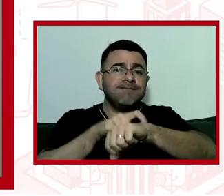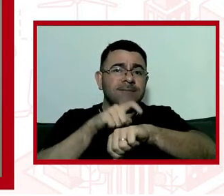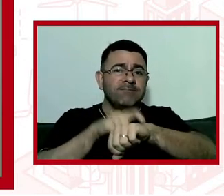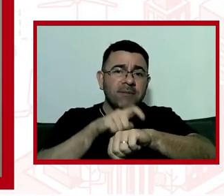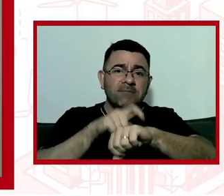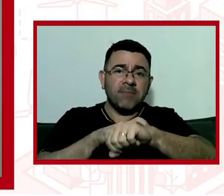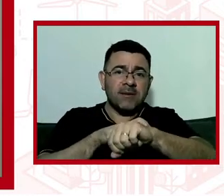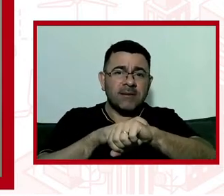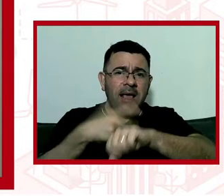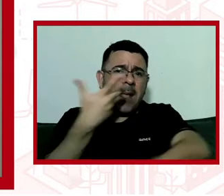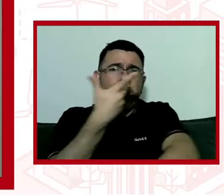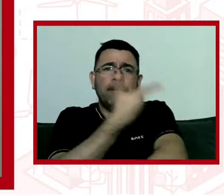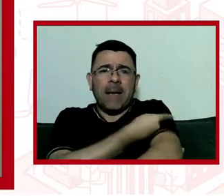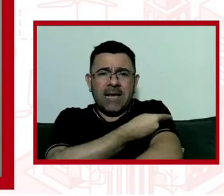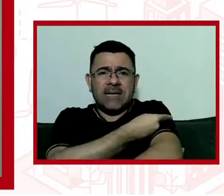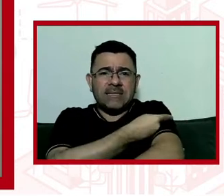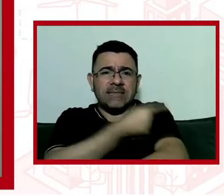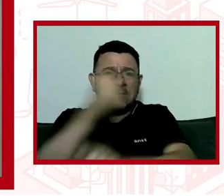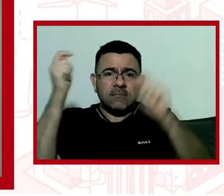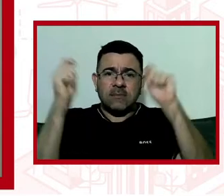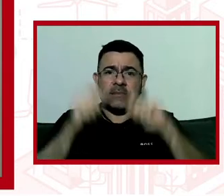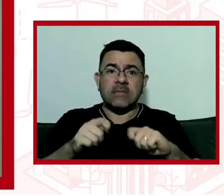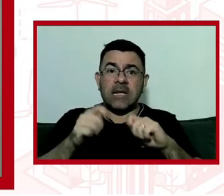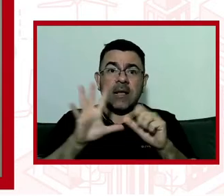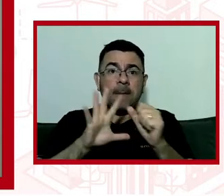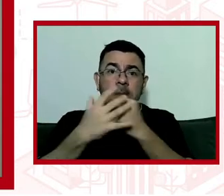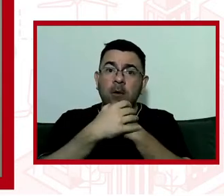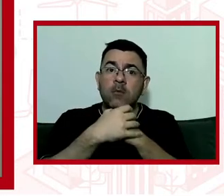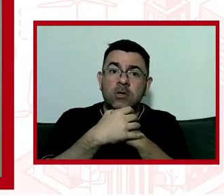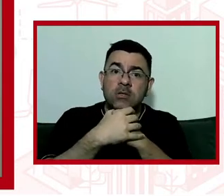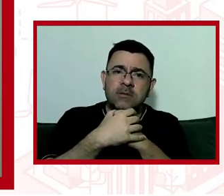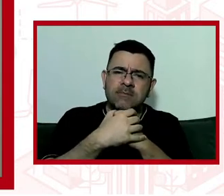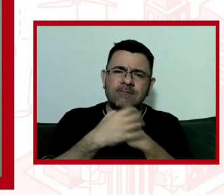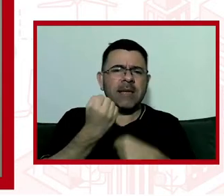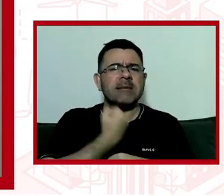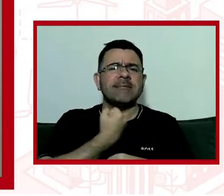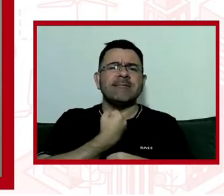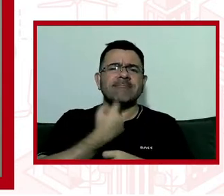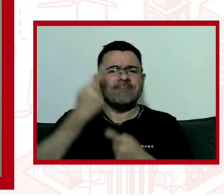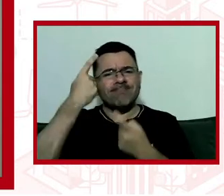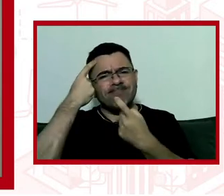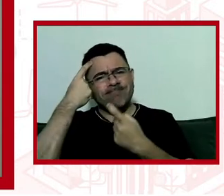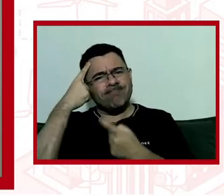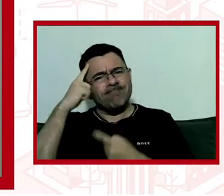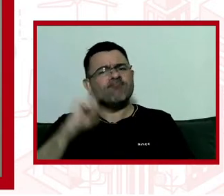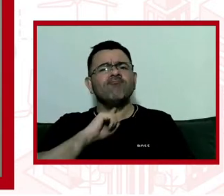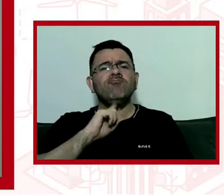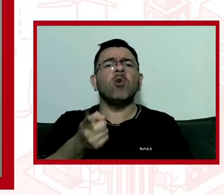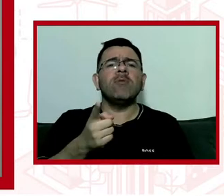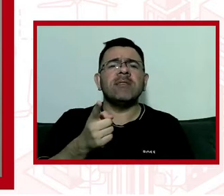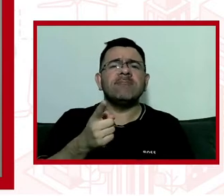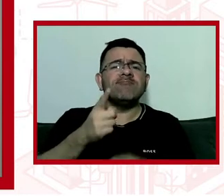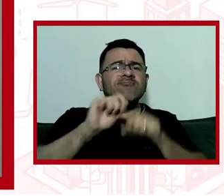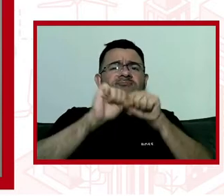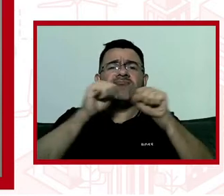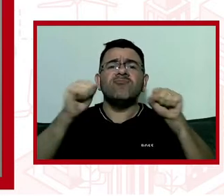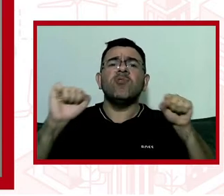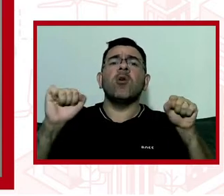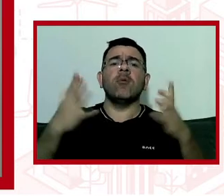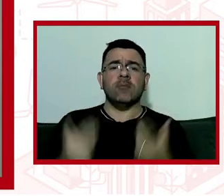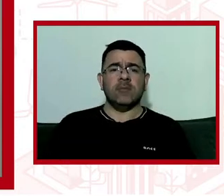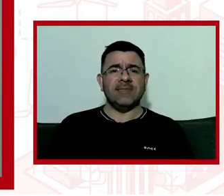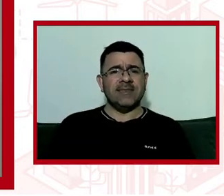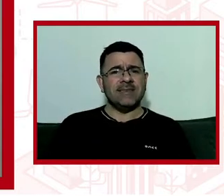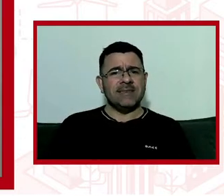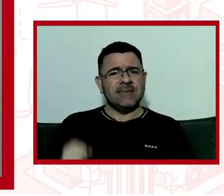vacinação para covid e havia um número de incertezas muito grandes a primeira delas é se existiria vacina